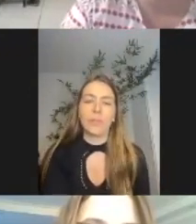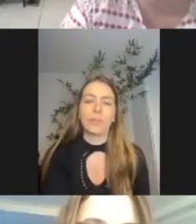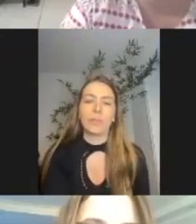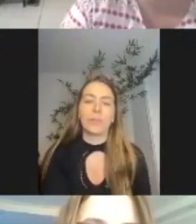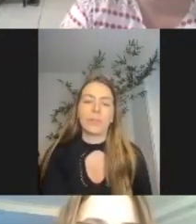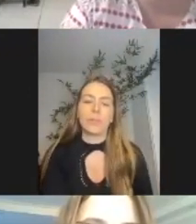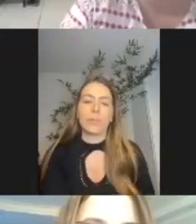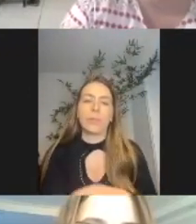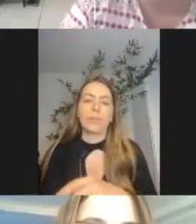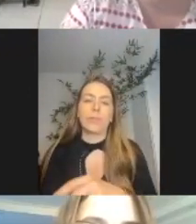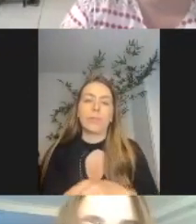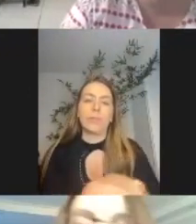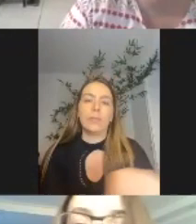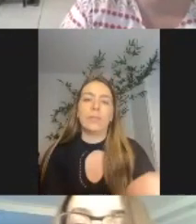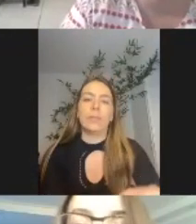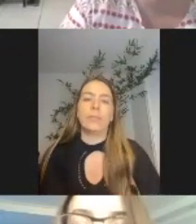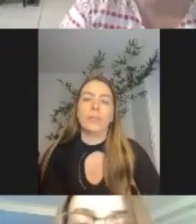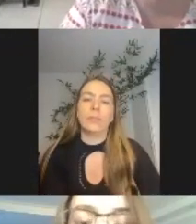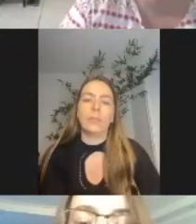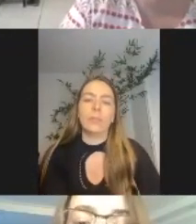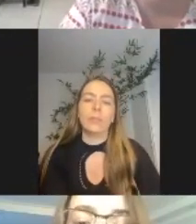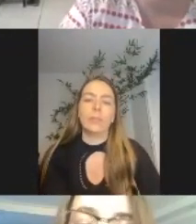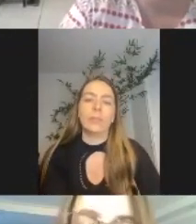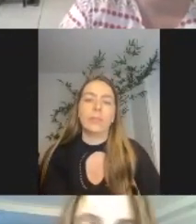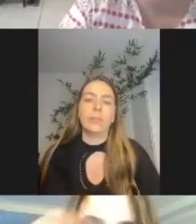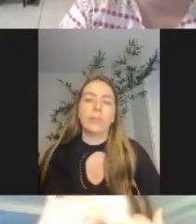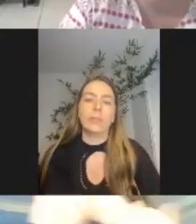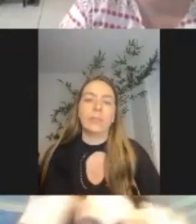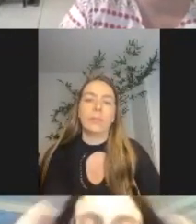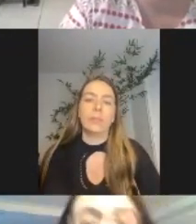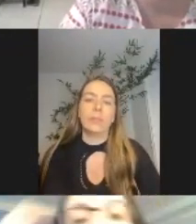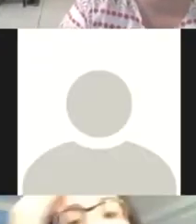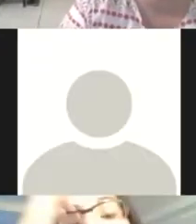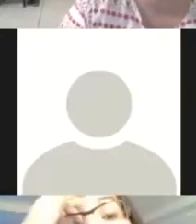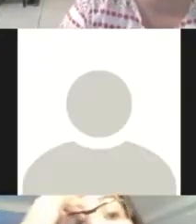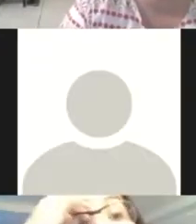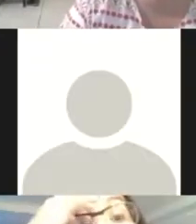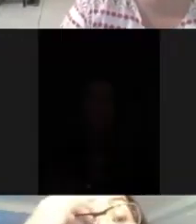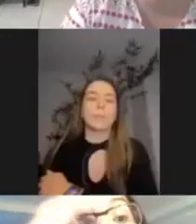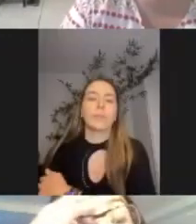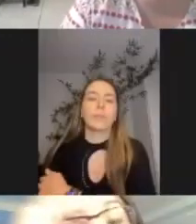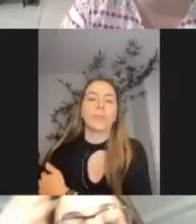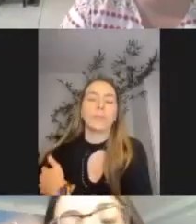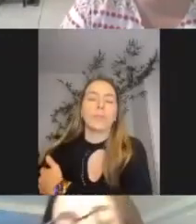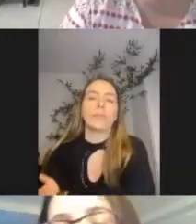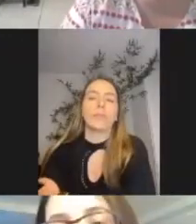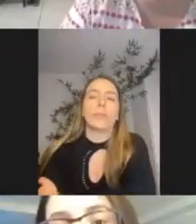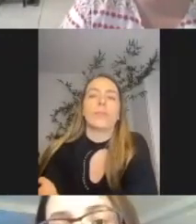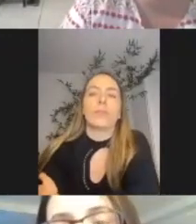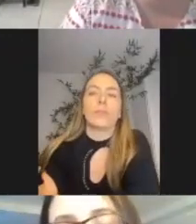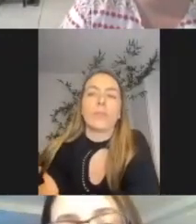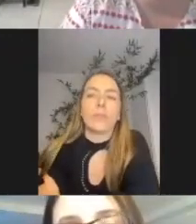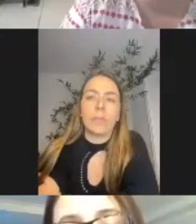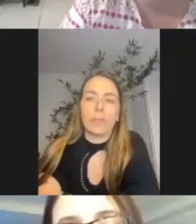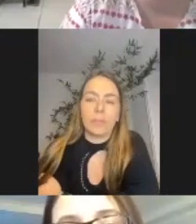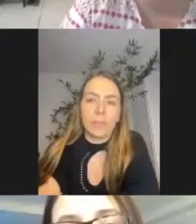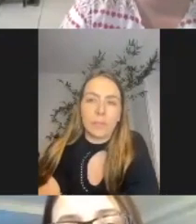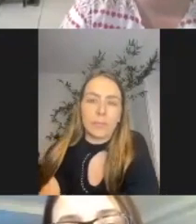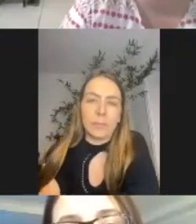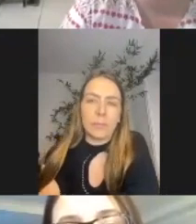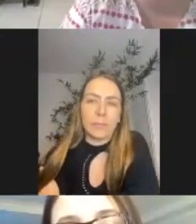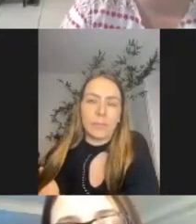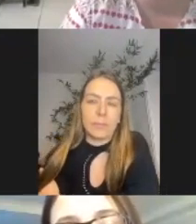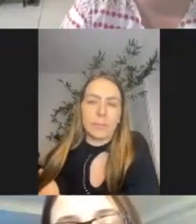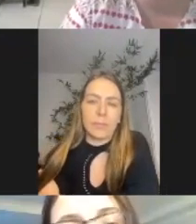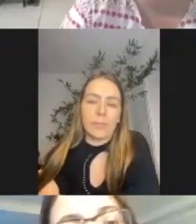E aí, pessoal, uma coisa que é bem importante também da gente tentar lembrar é